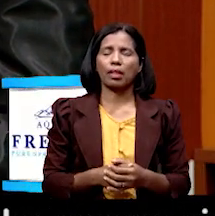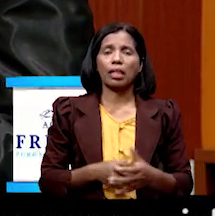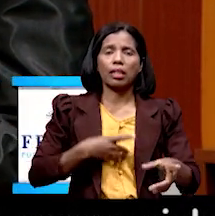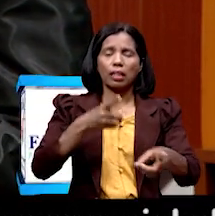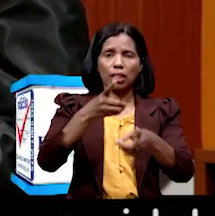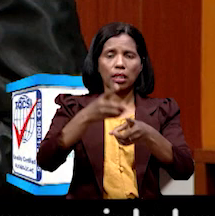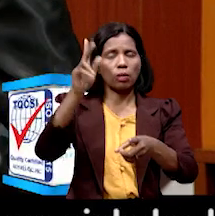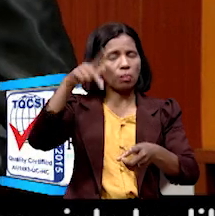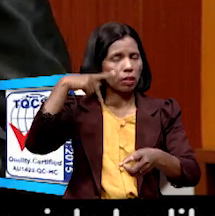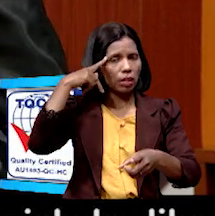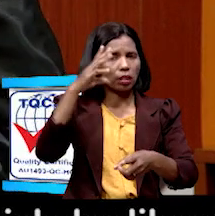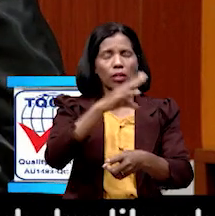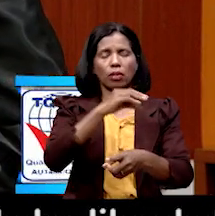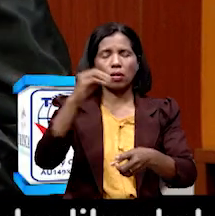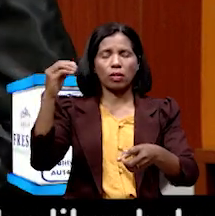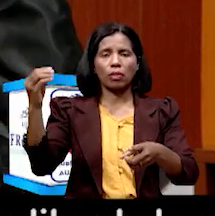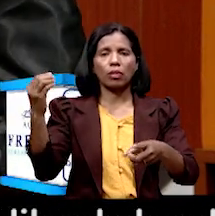politiku no institusi